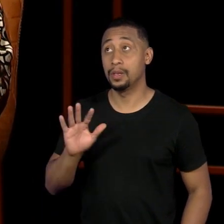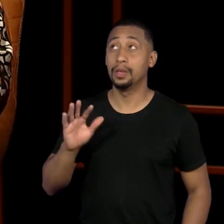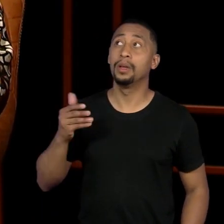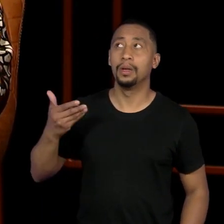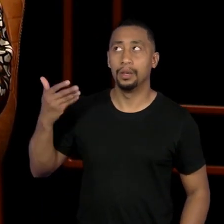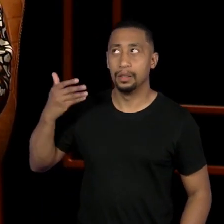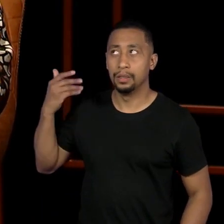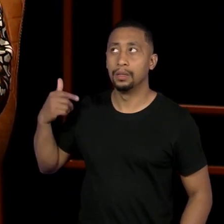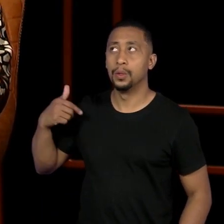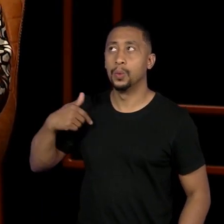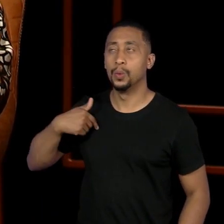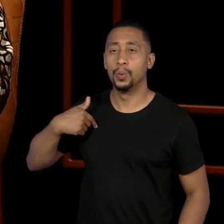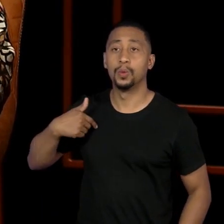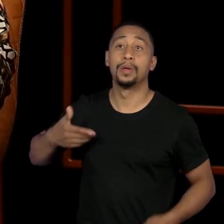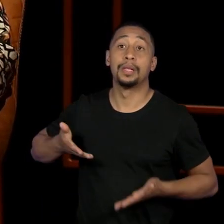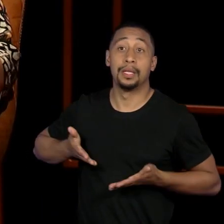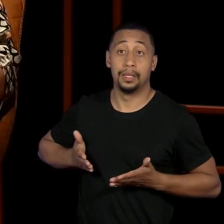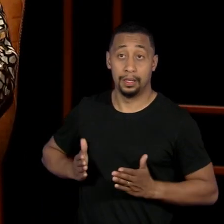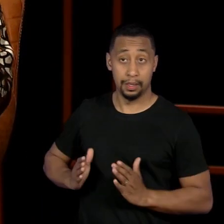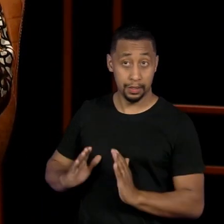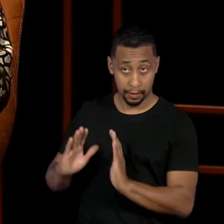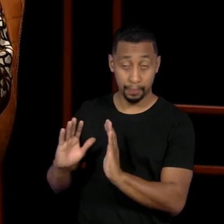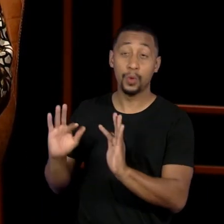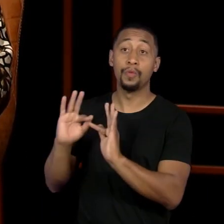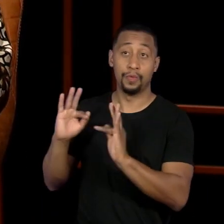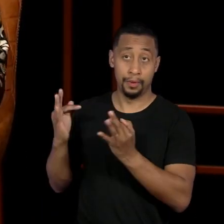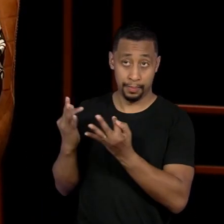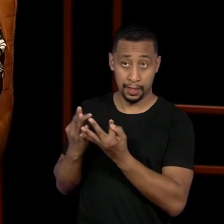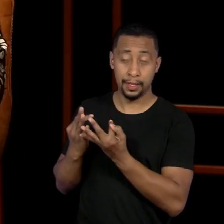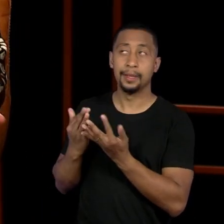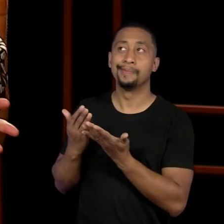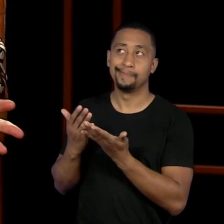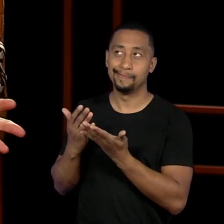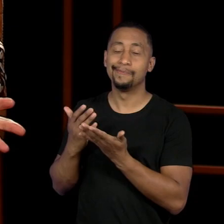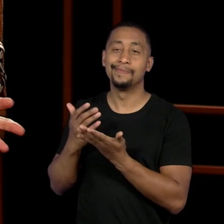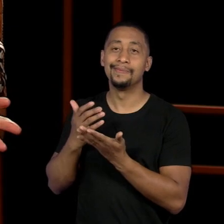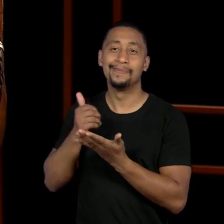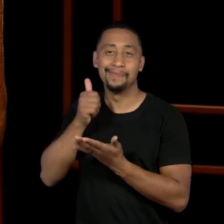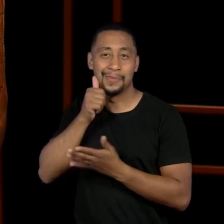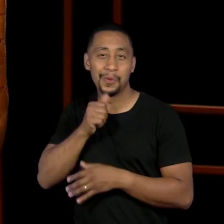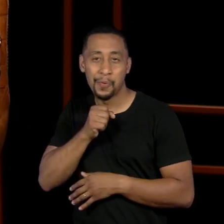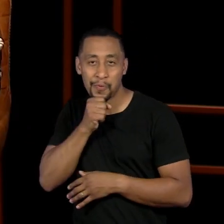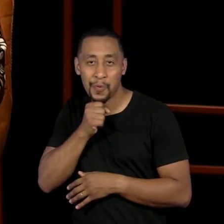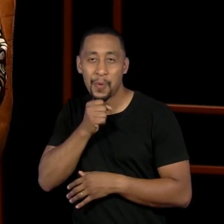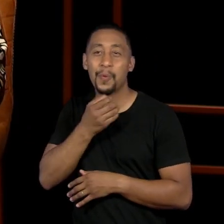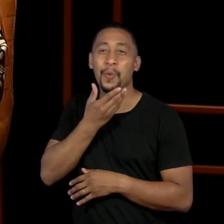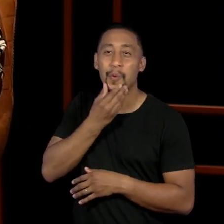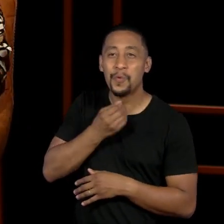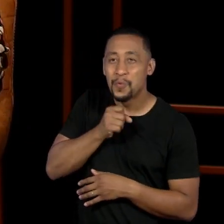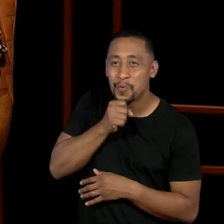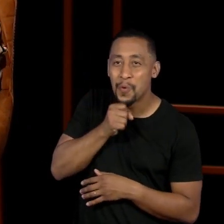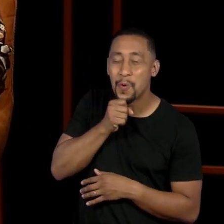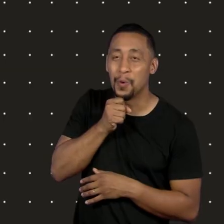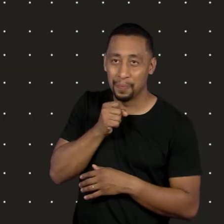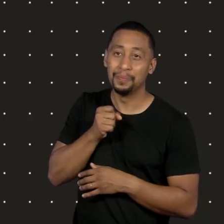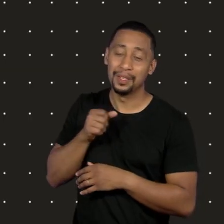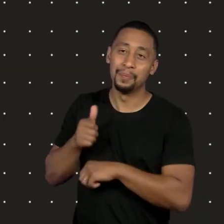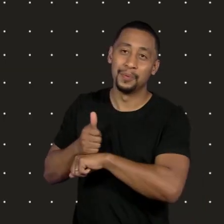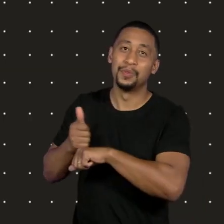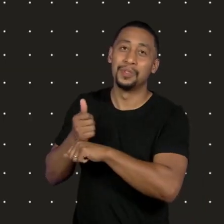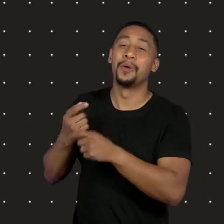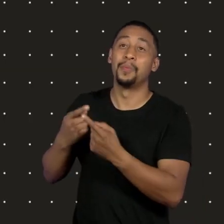numa família de avós músicos. Meu avô era maestro, tocava violino e a minha avó tocava